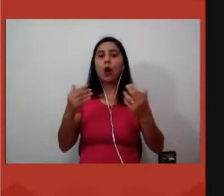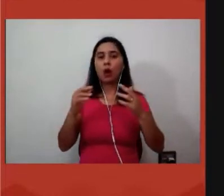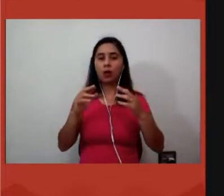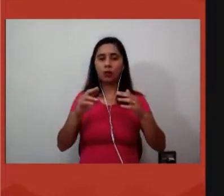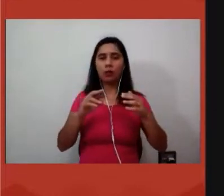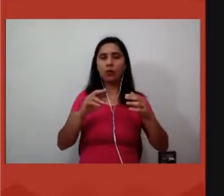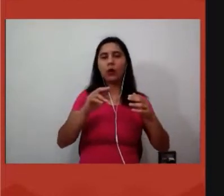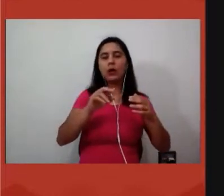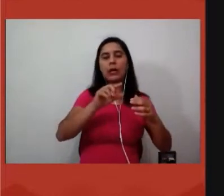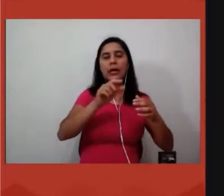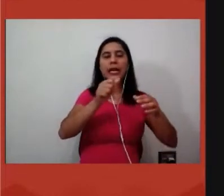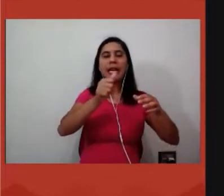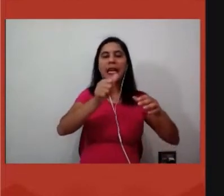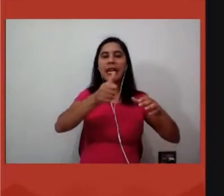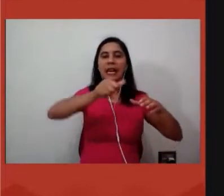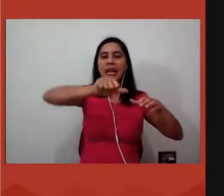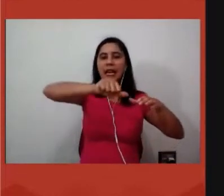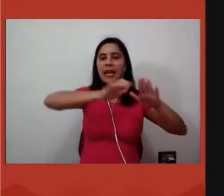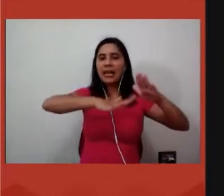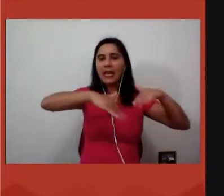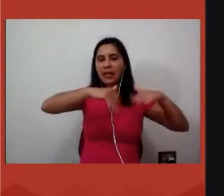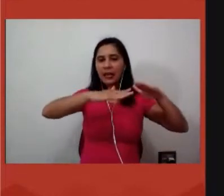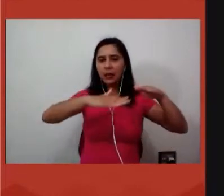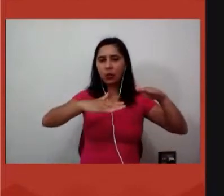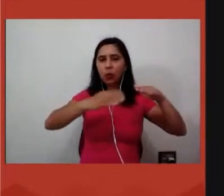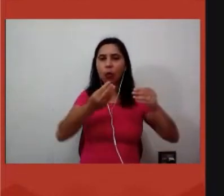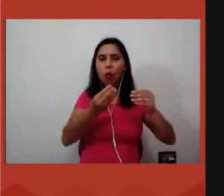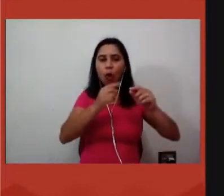grau de viscosidade?